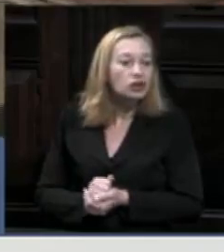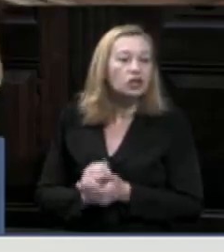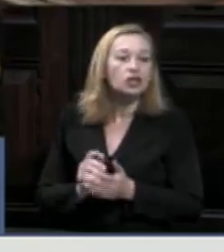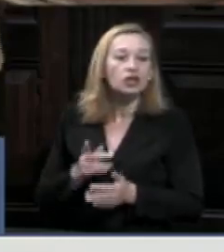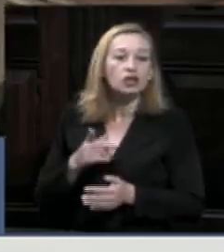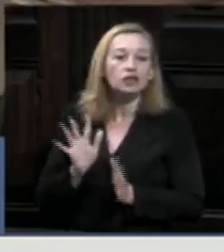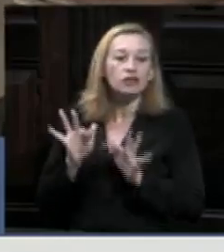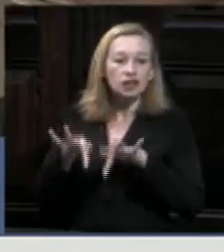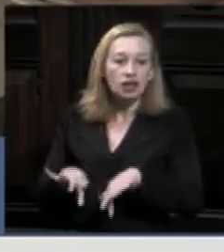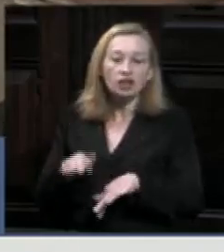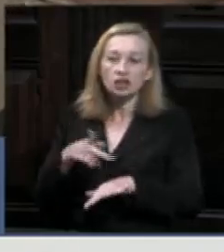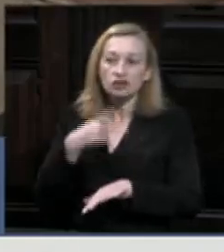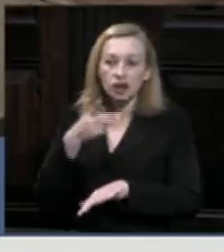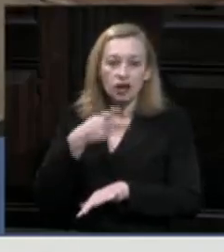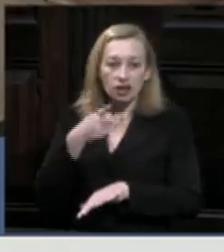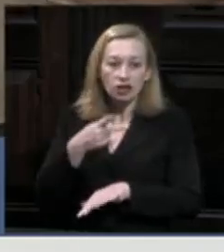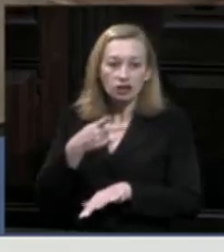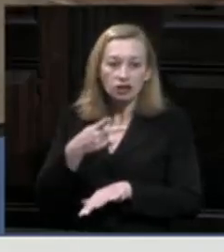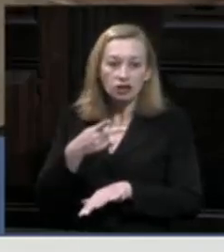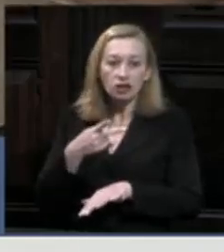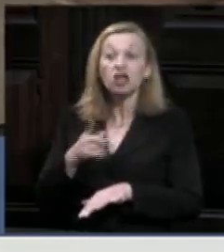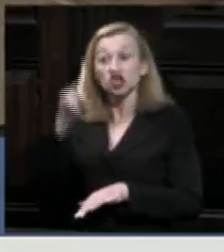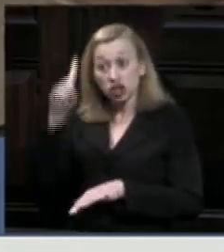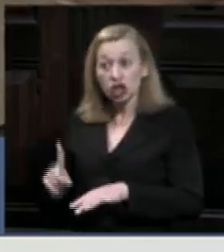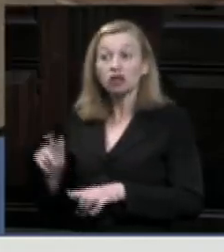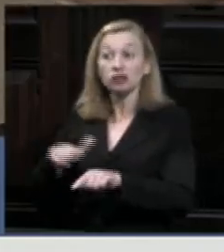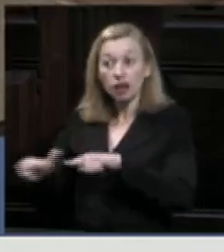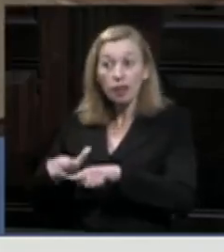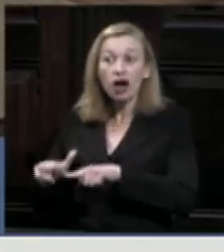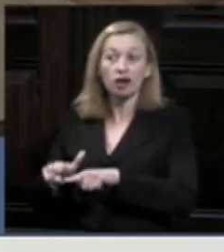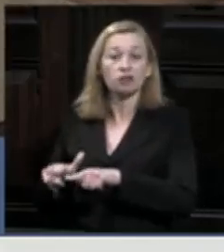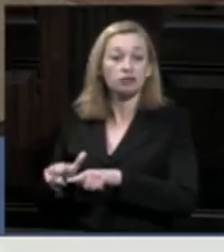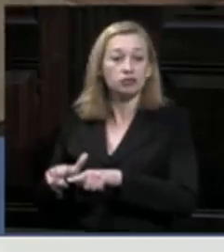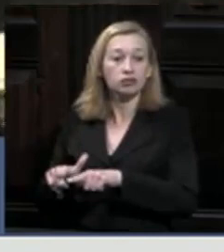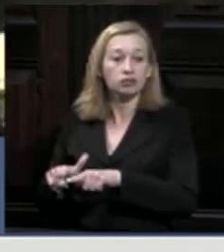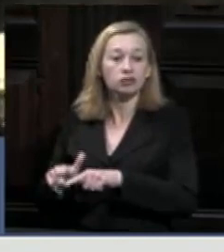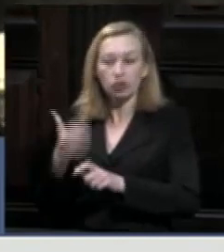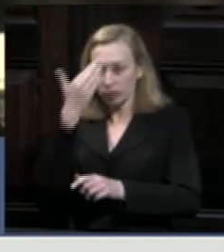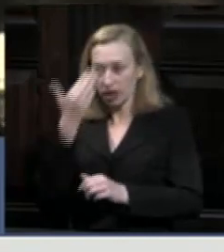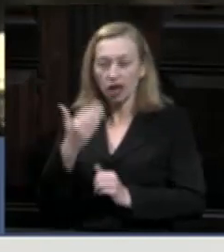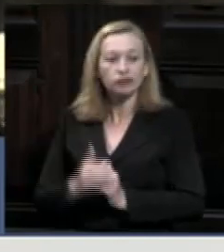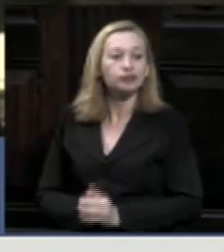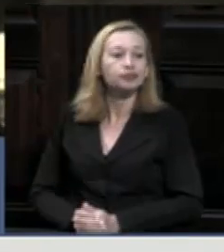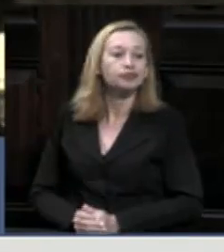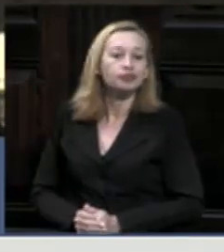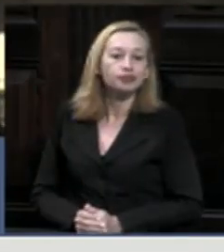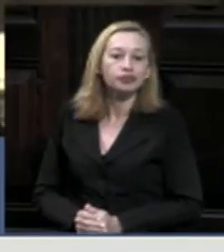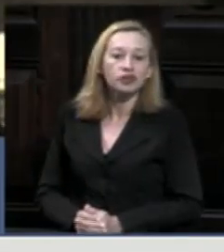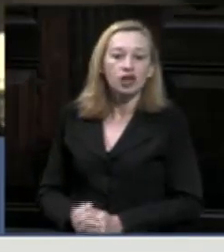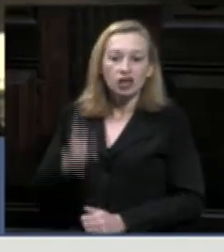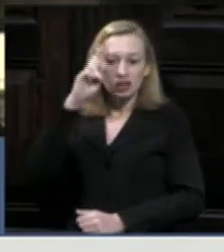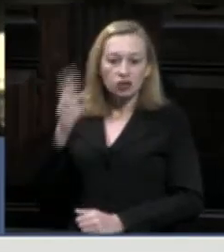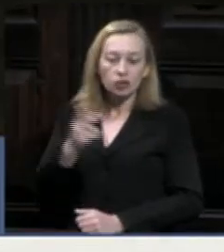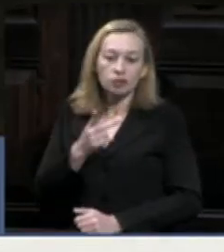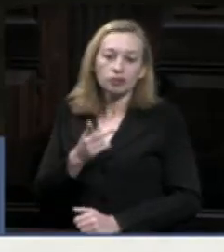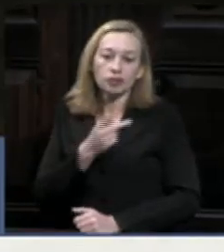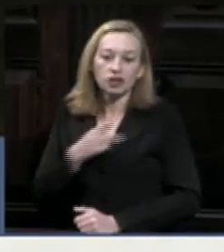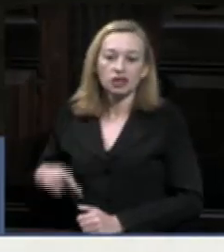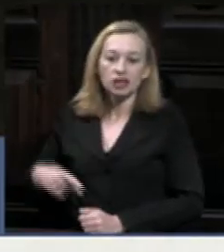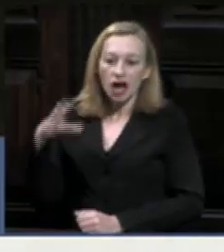seguinte é garantia de trabalho tenha isso é muito claro obrigado obrigado pela presença e muito rapidamente